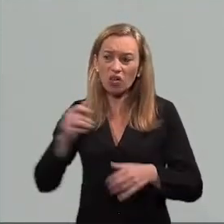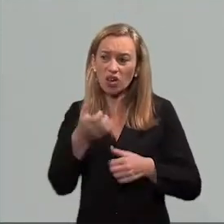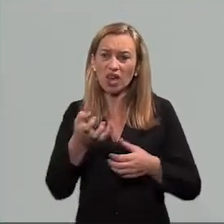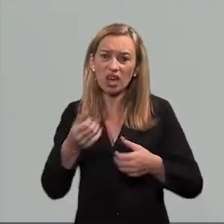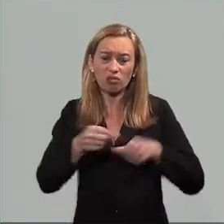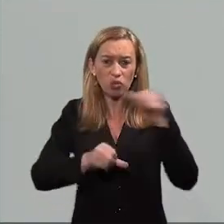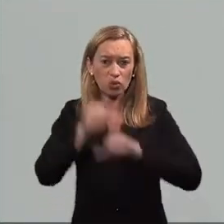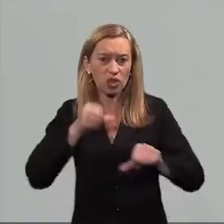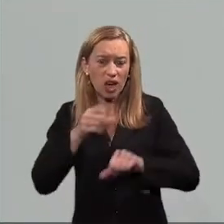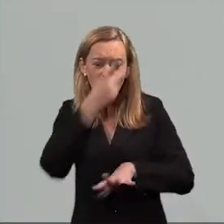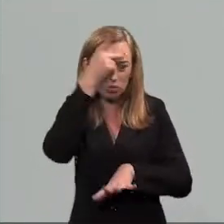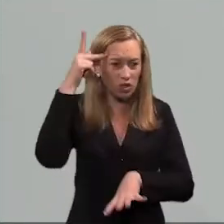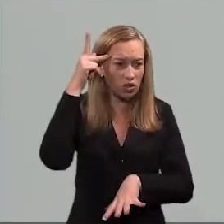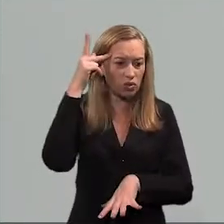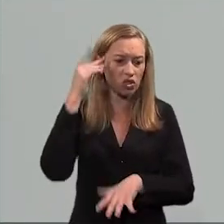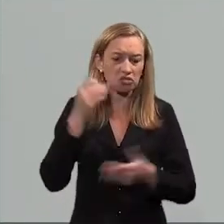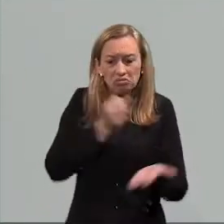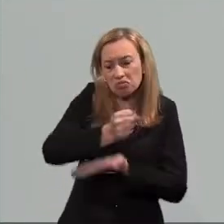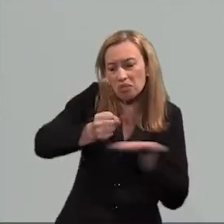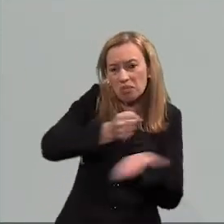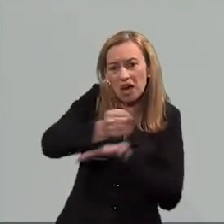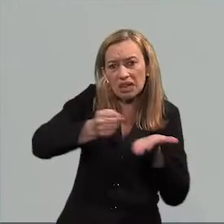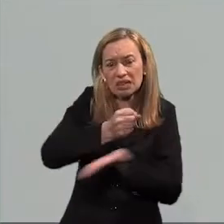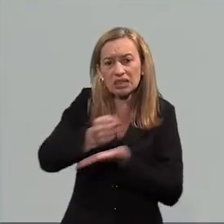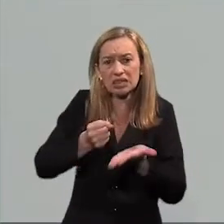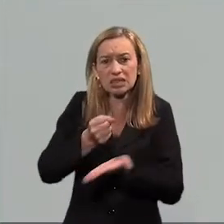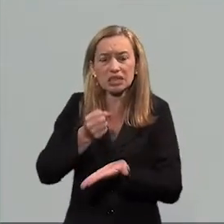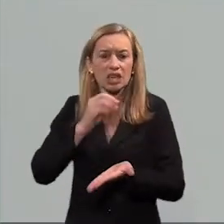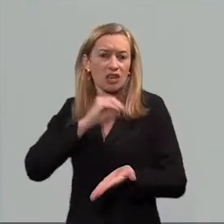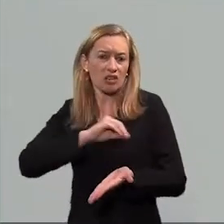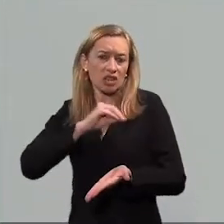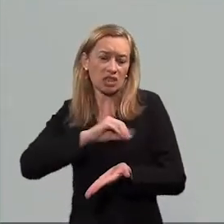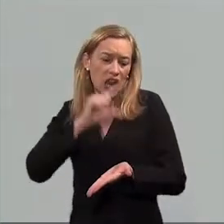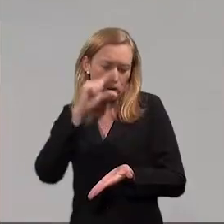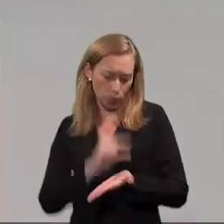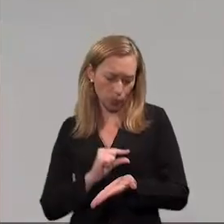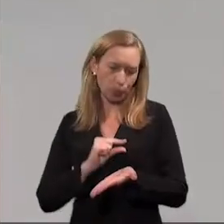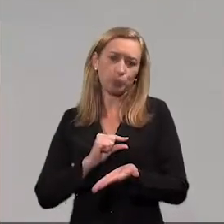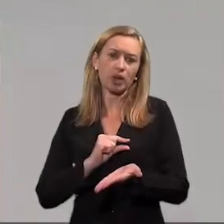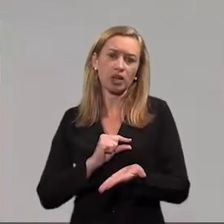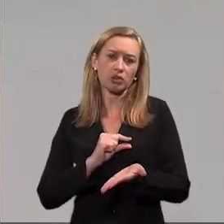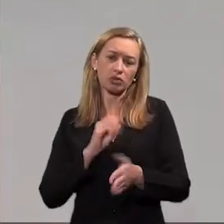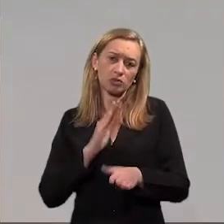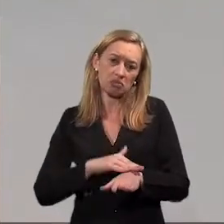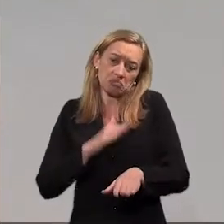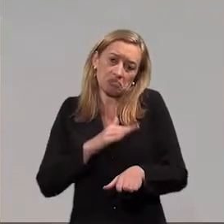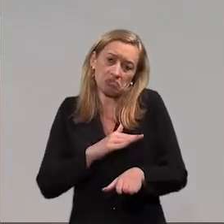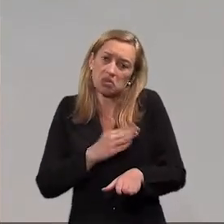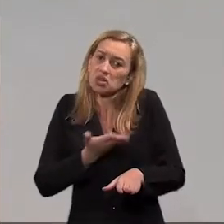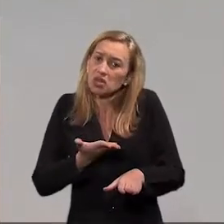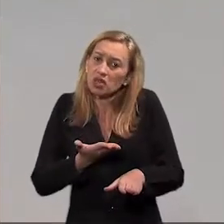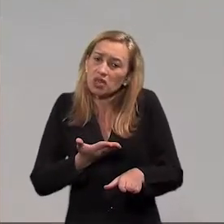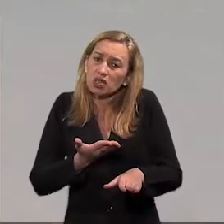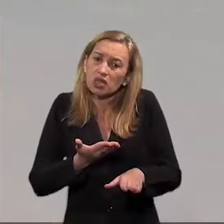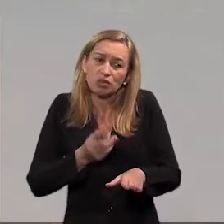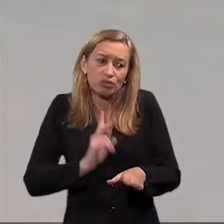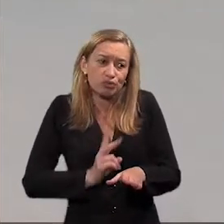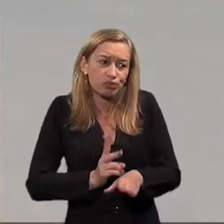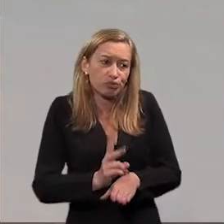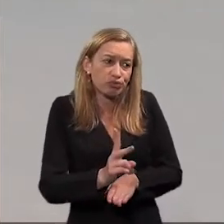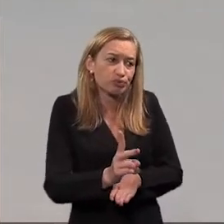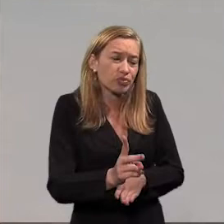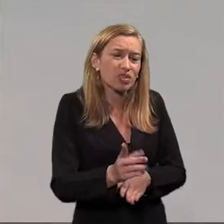federal quer que aquelas pessoas que estão na base ganhem ainda menos, né? Queria desvincular o benefício de